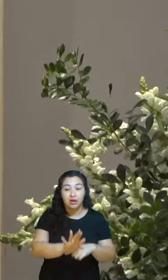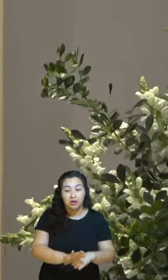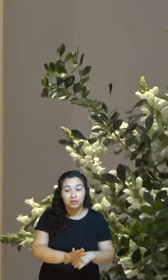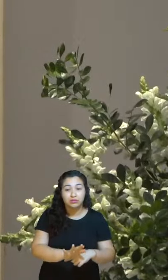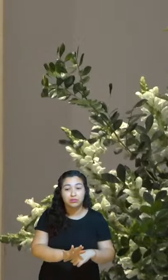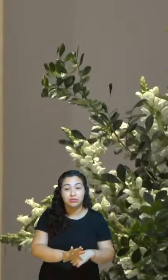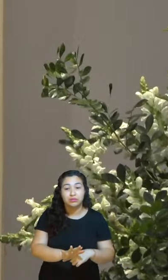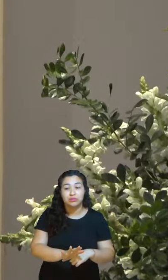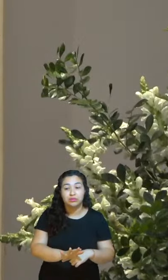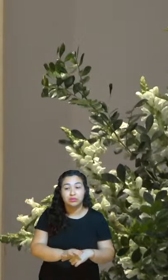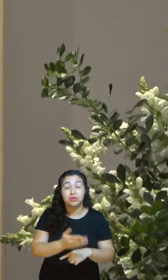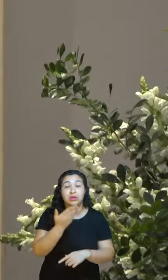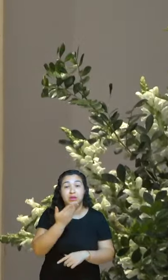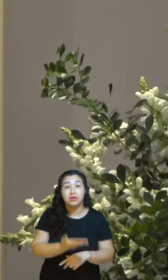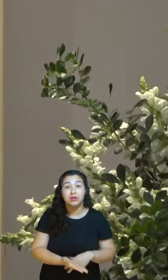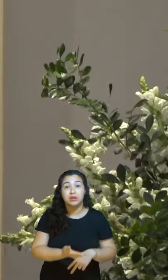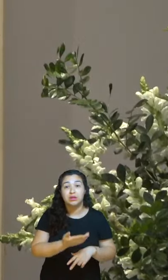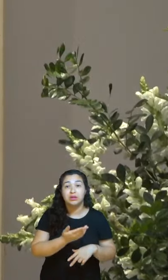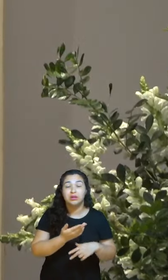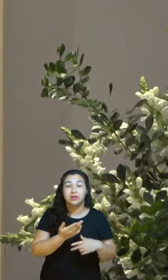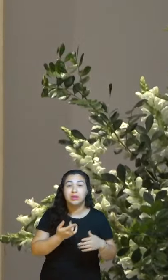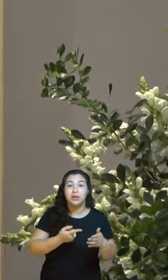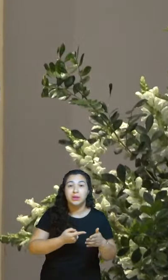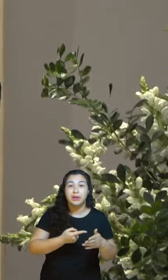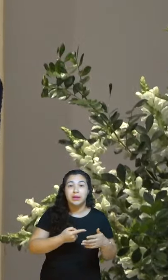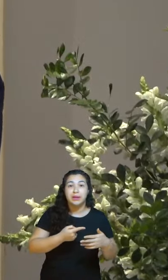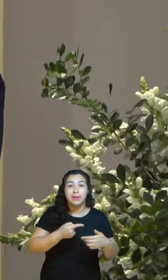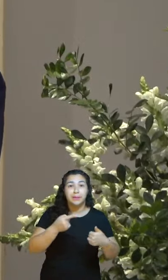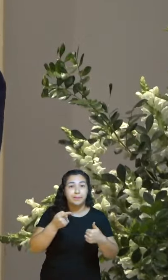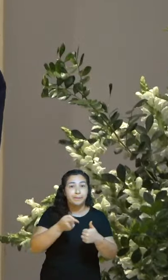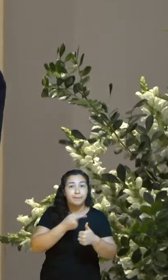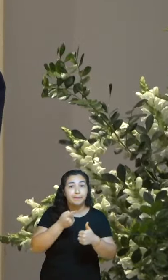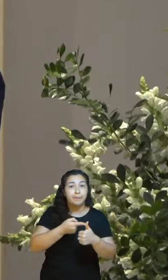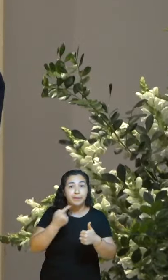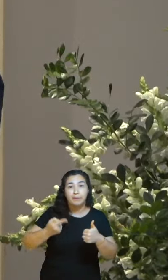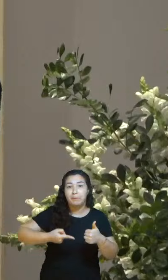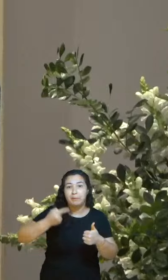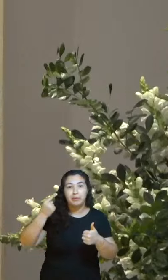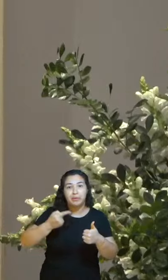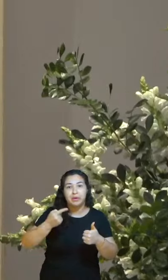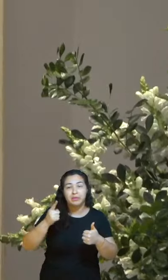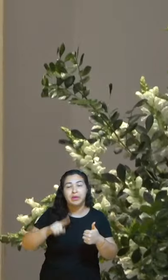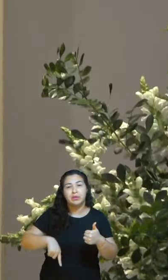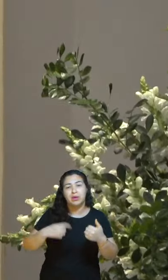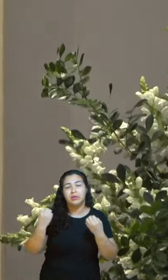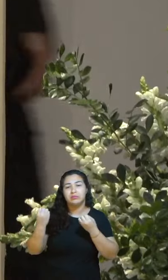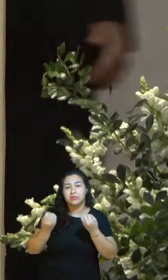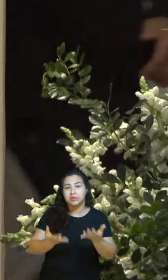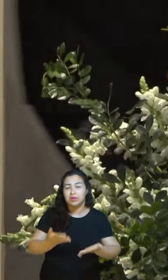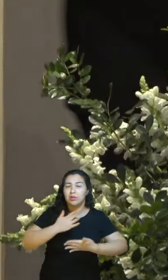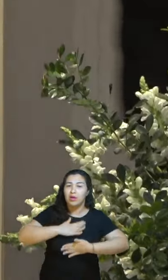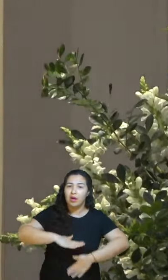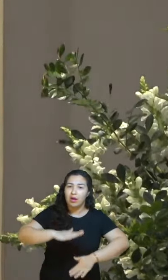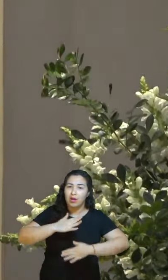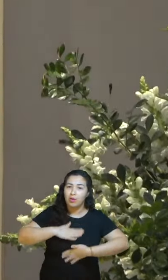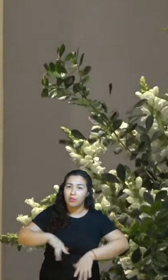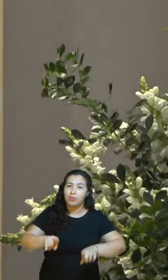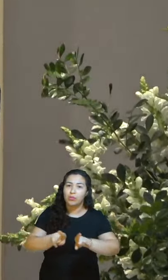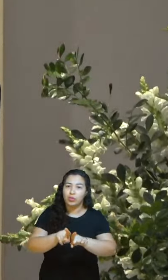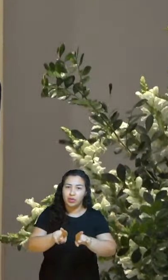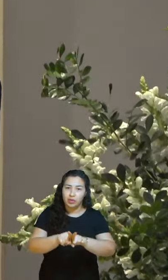esse gênero de primeira necessidade não só seja entregue com celeridade mas também com